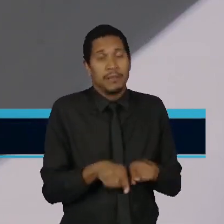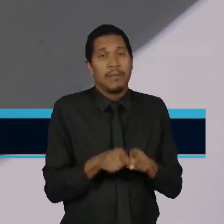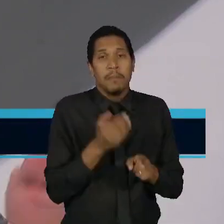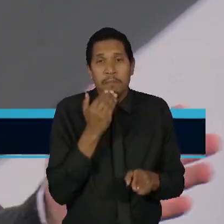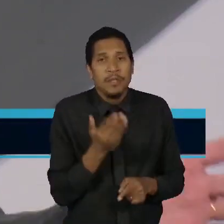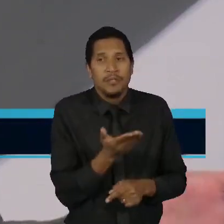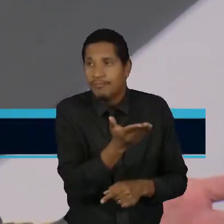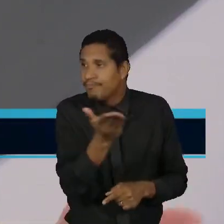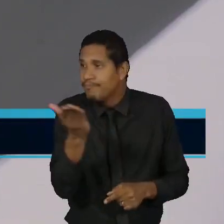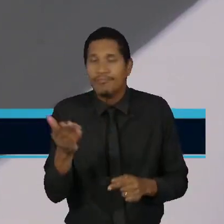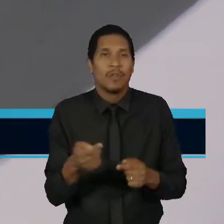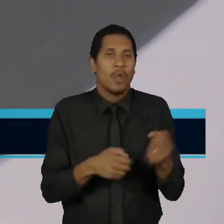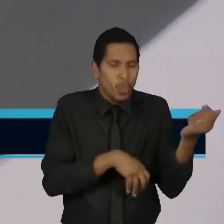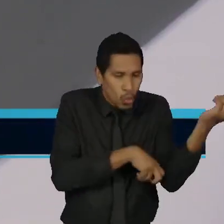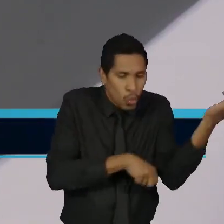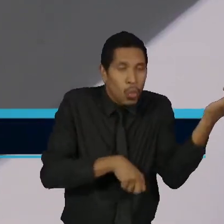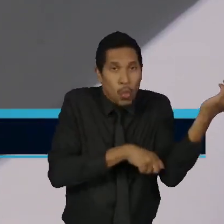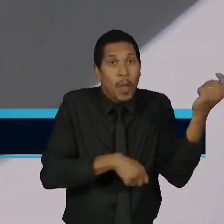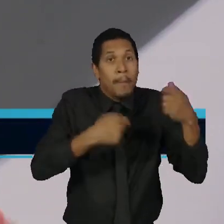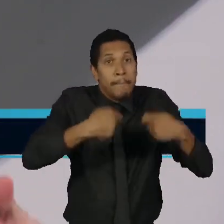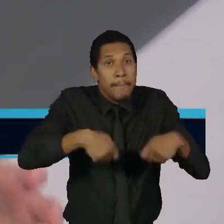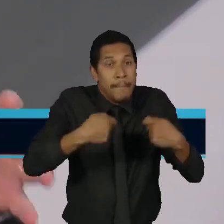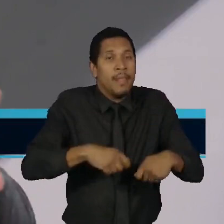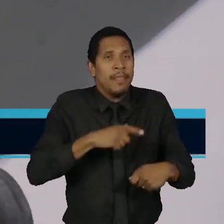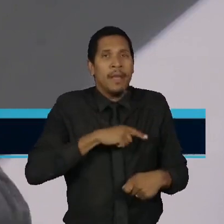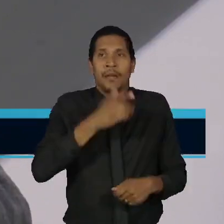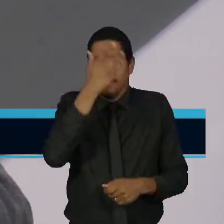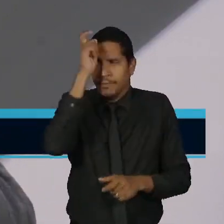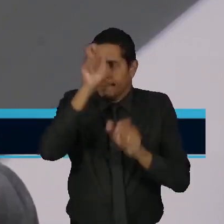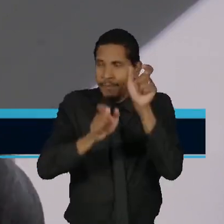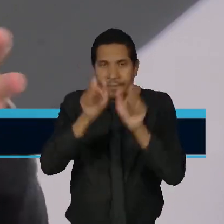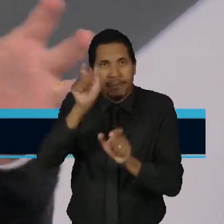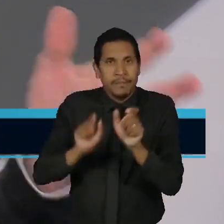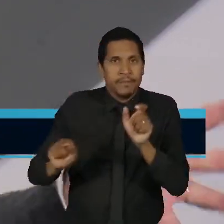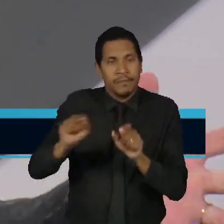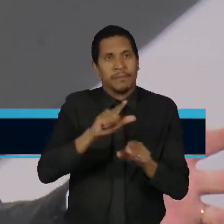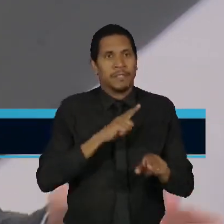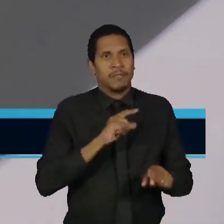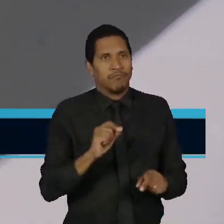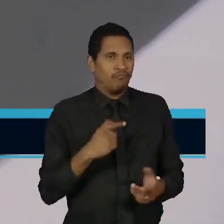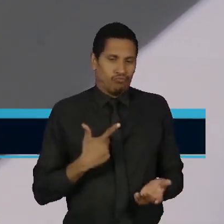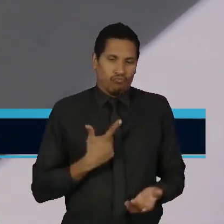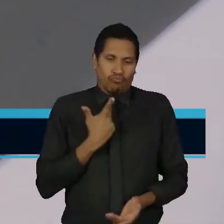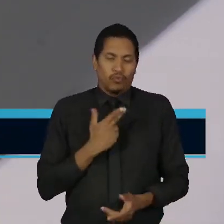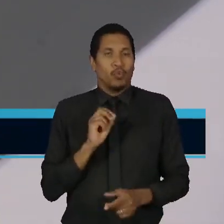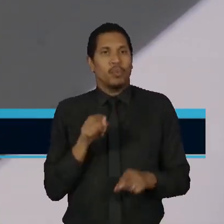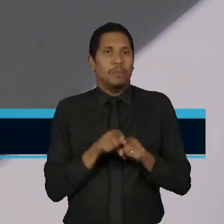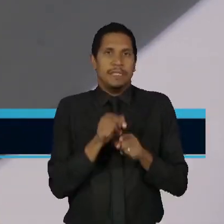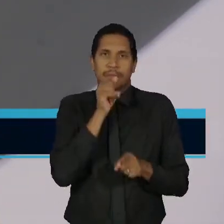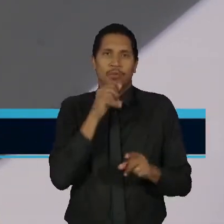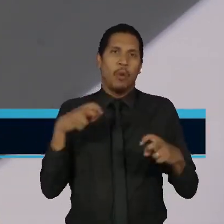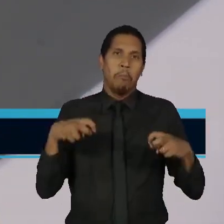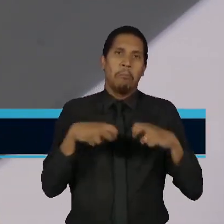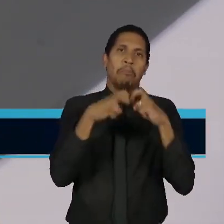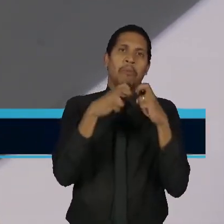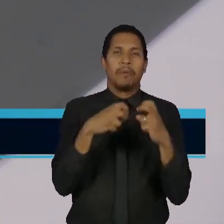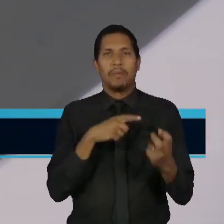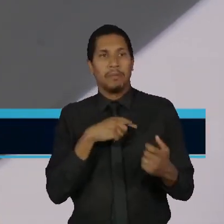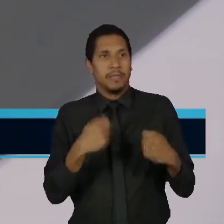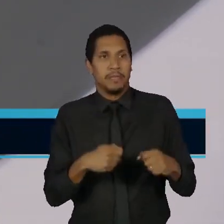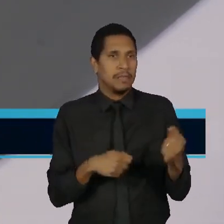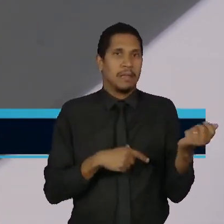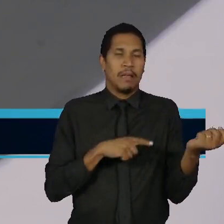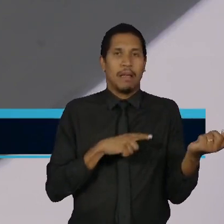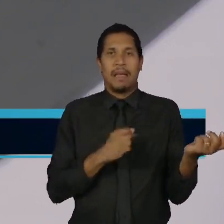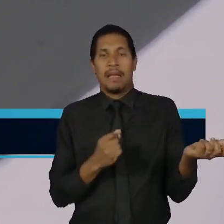de doação. E exige a necessidade de pessoas que vão fazer grandes cirurgias ou sofrem acidentes de ter acesso a sangue. Então é